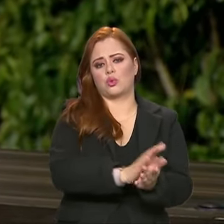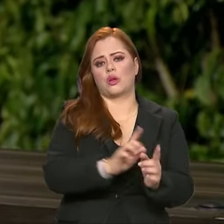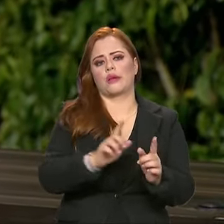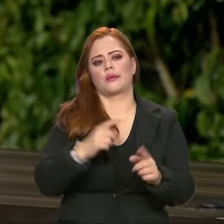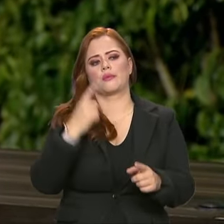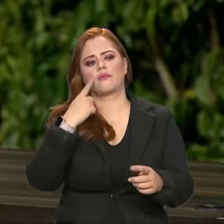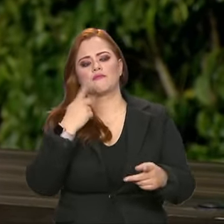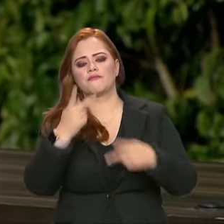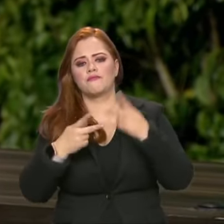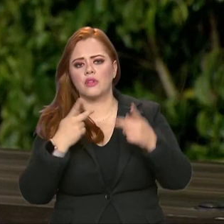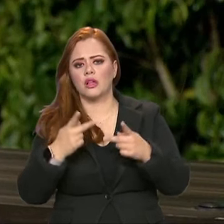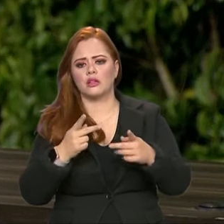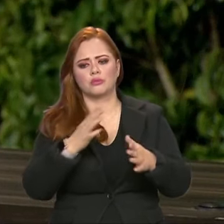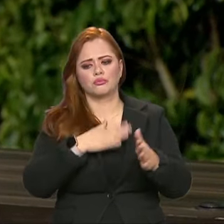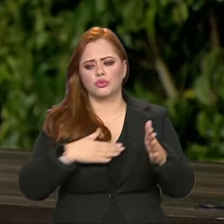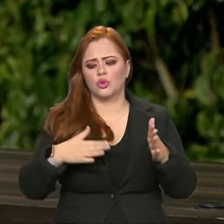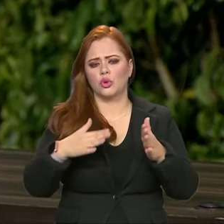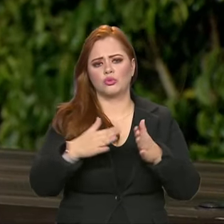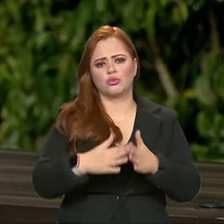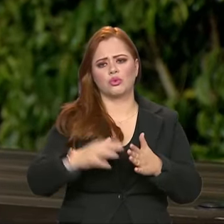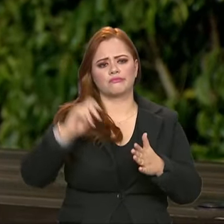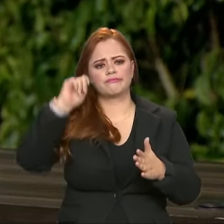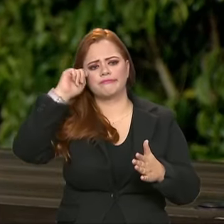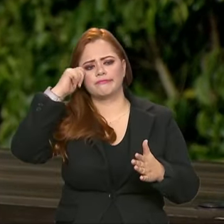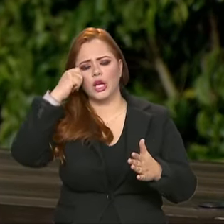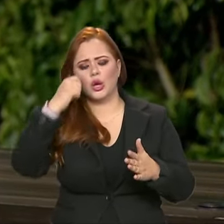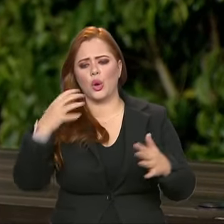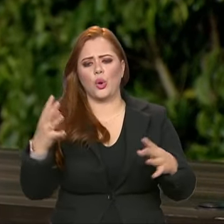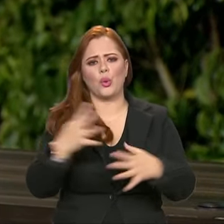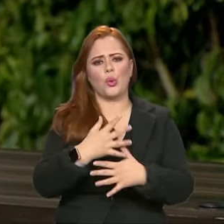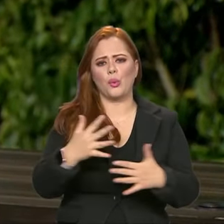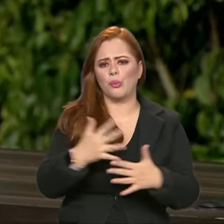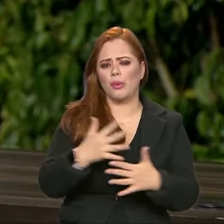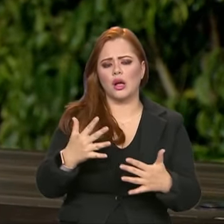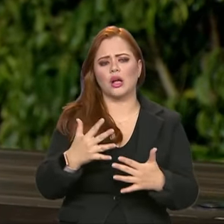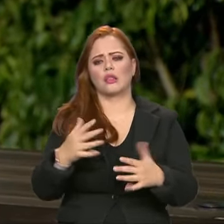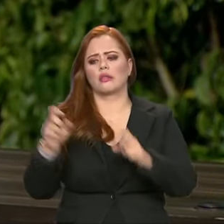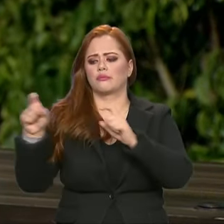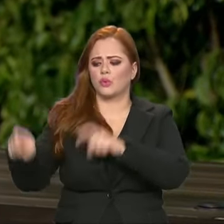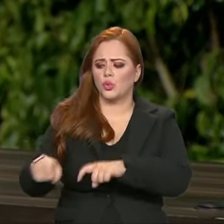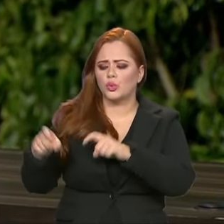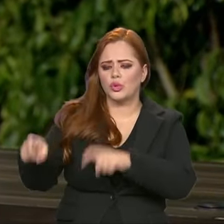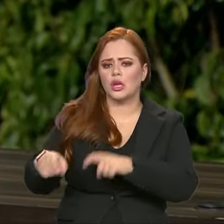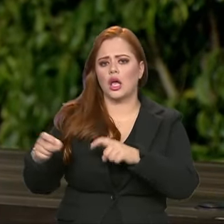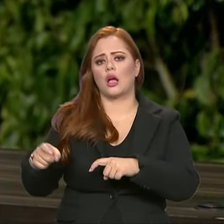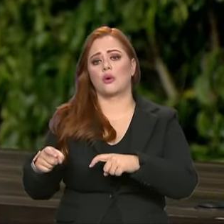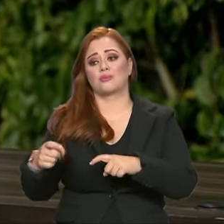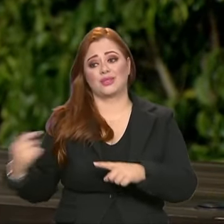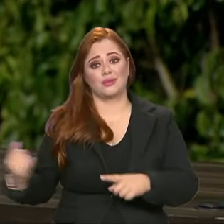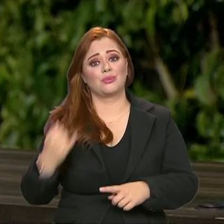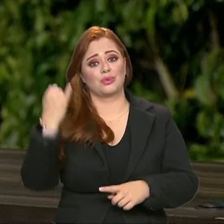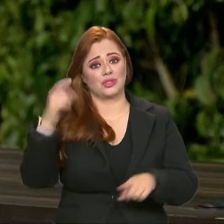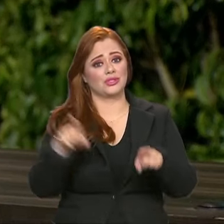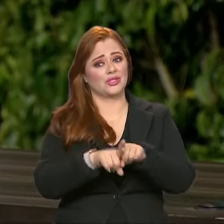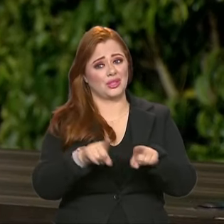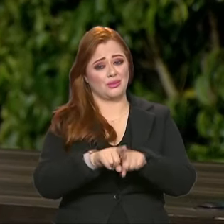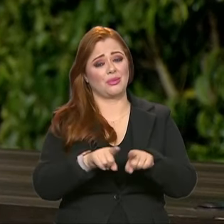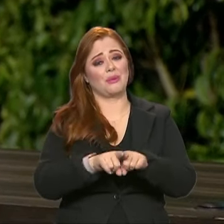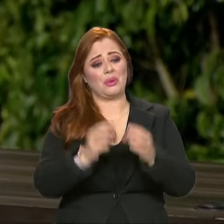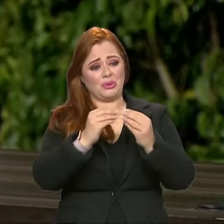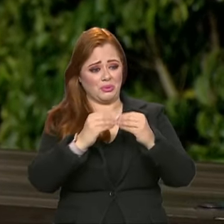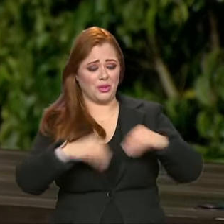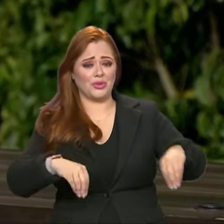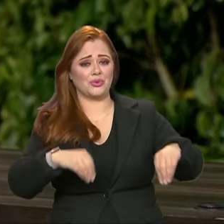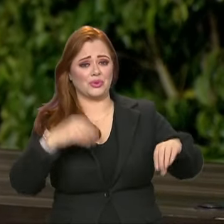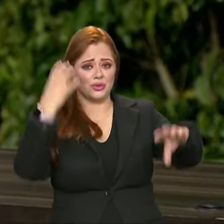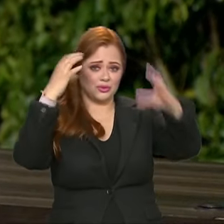e rural da Amazônia, principalmente as mais afetadas pelos desastres climáticos e piores condições